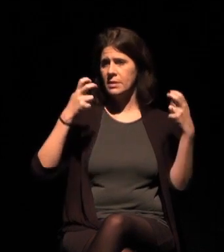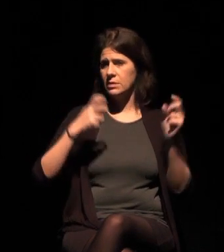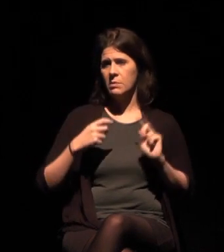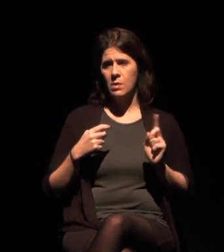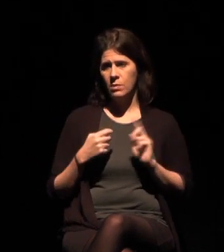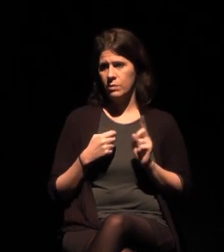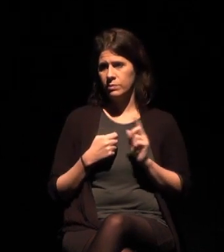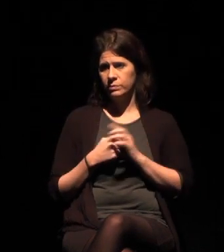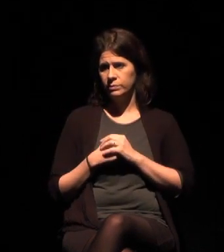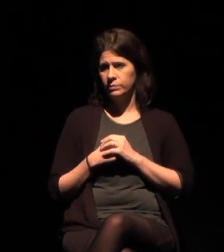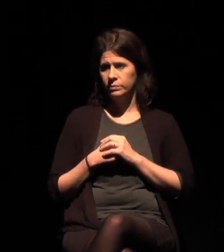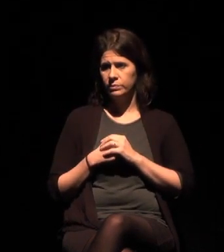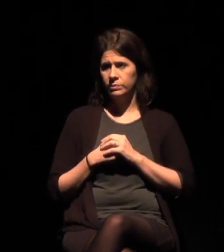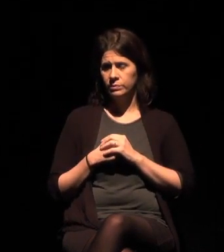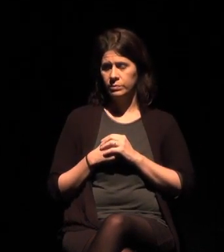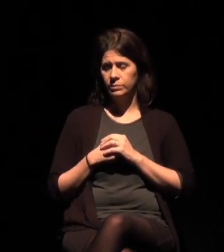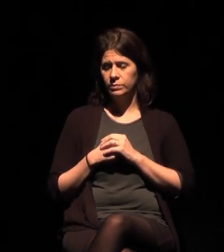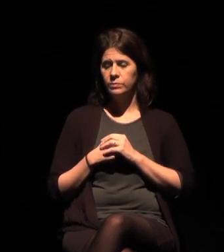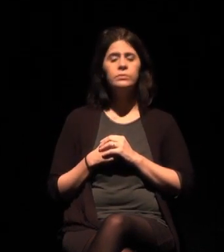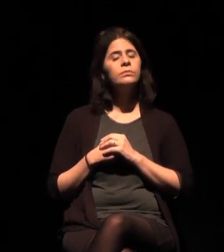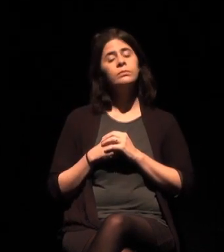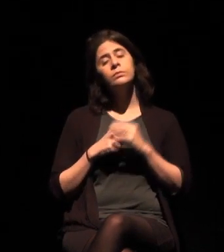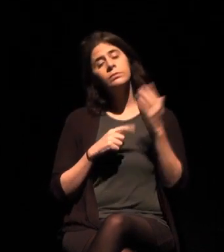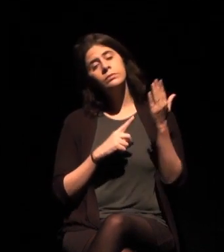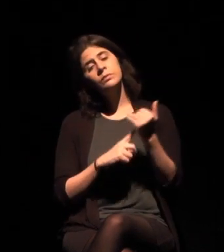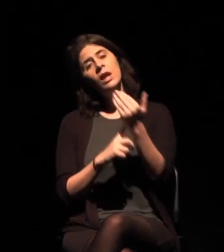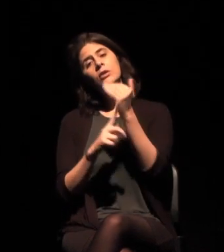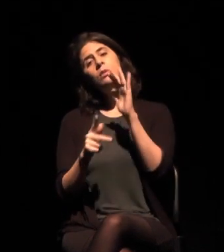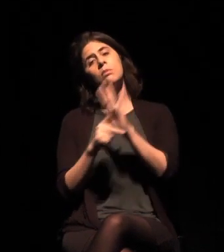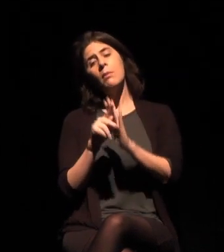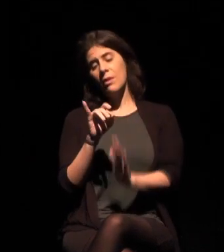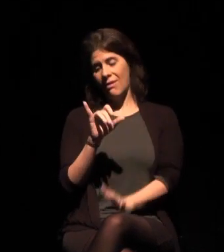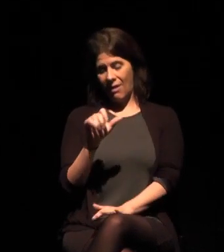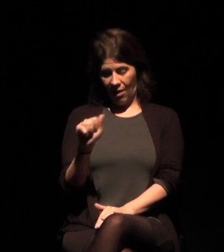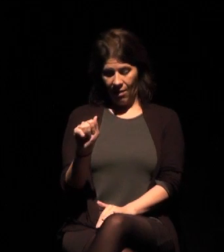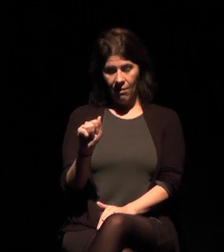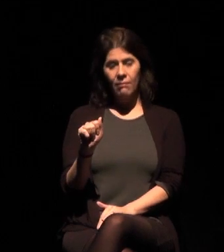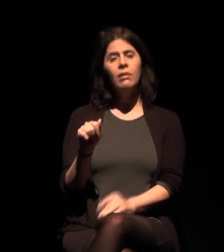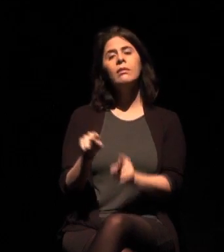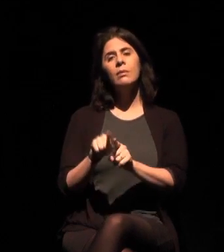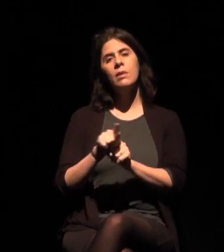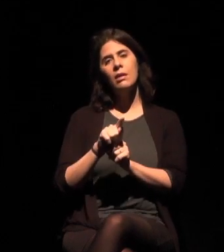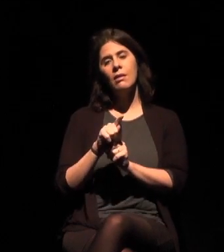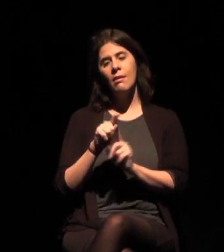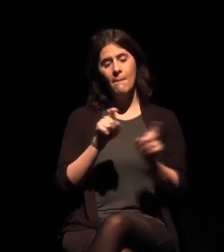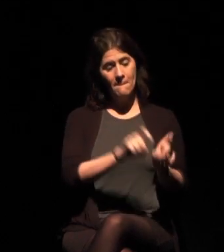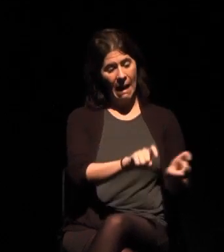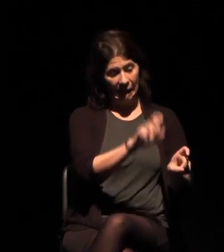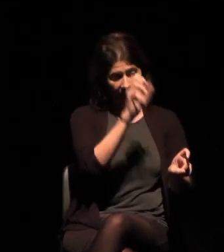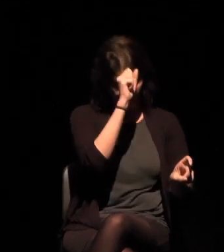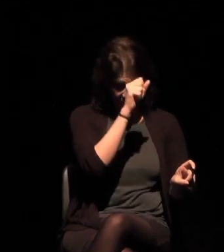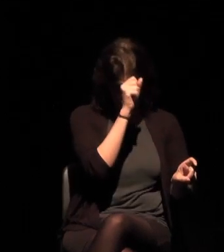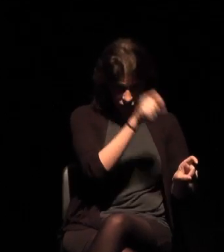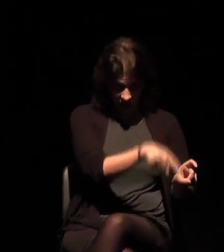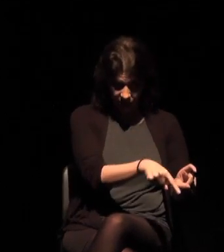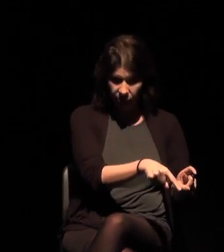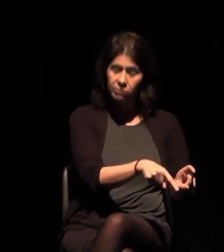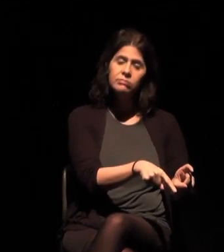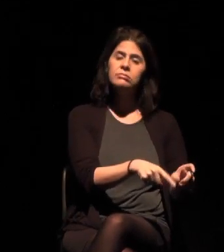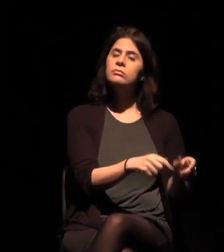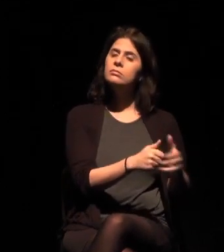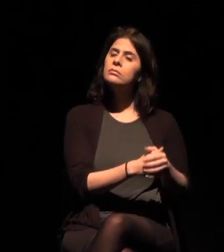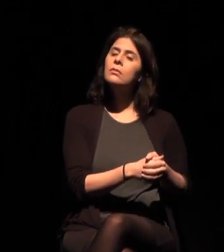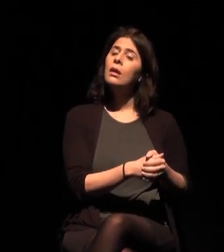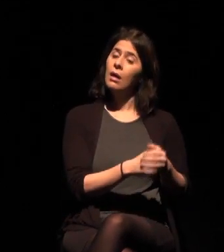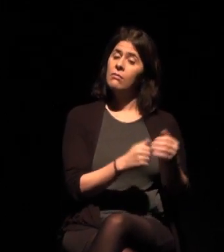essa tecnologia d ea e aprendizado de máquina ela é muito vantajosa para um país como o brasil o brasil tem vantagens compor e